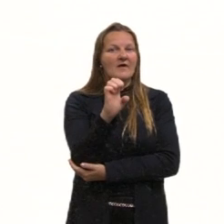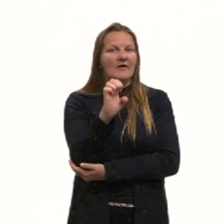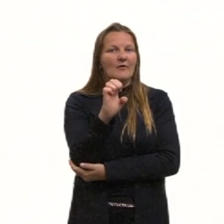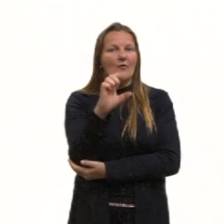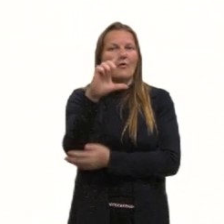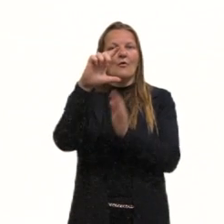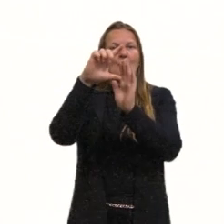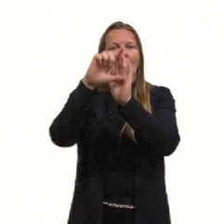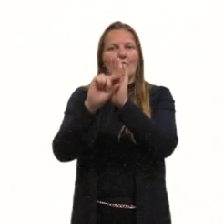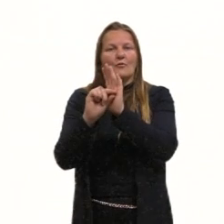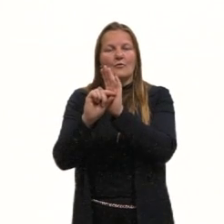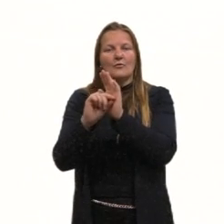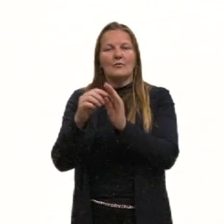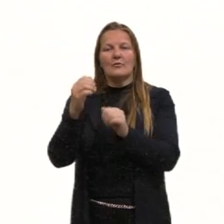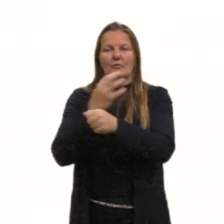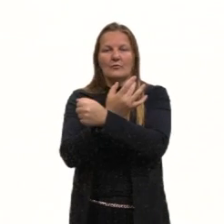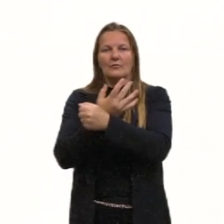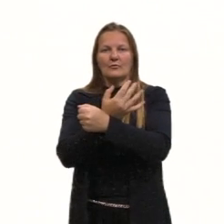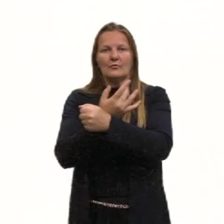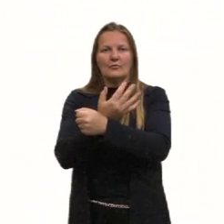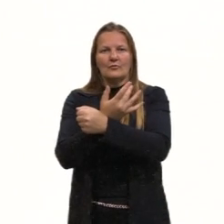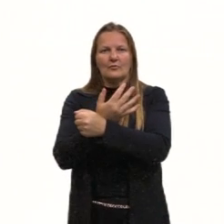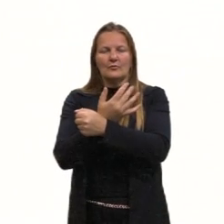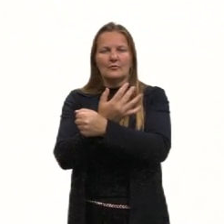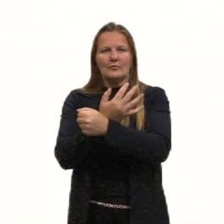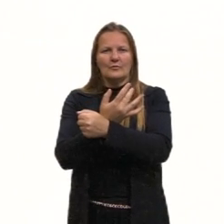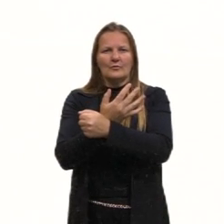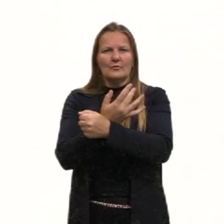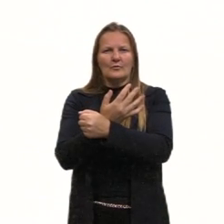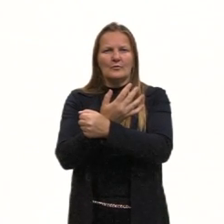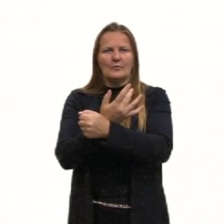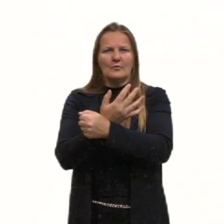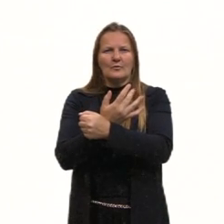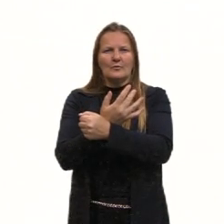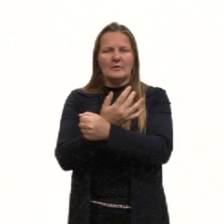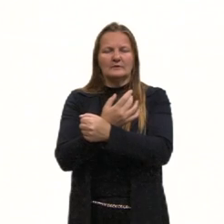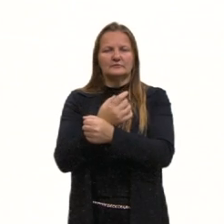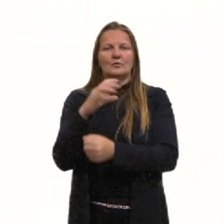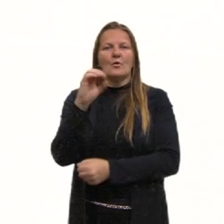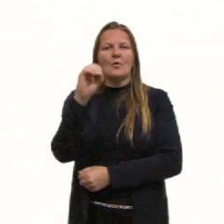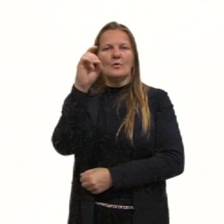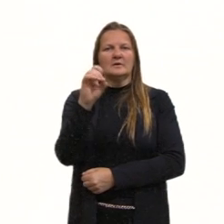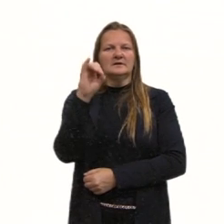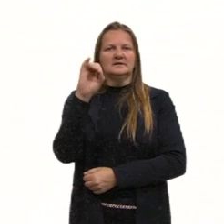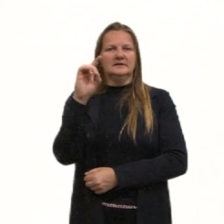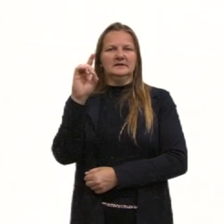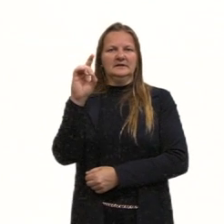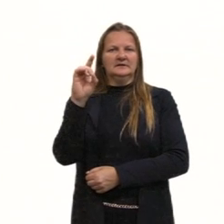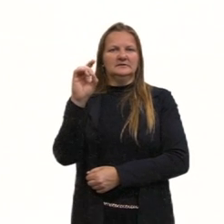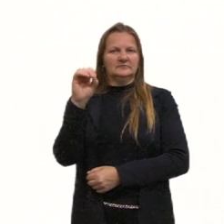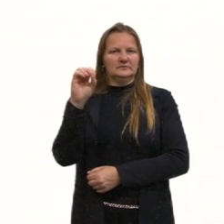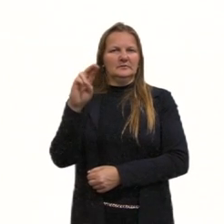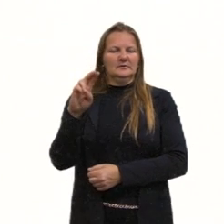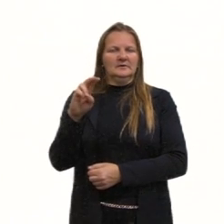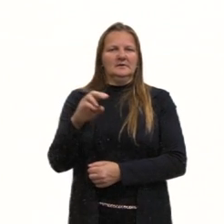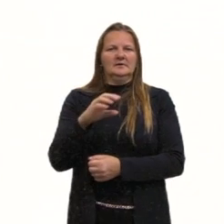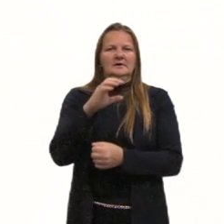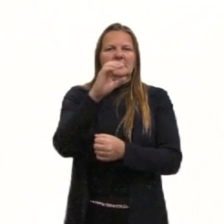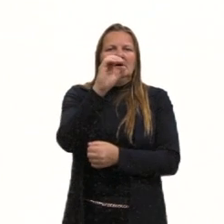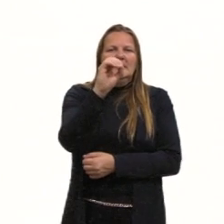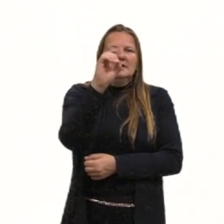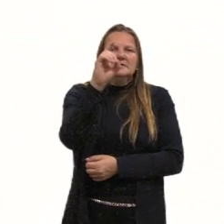o ácido o ácido as cópias oxido se eu tenho uma oxidação